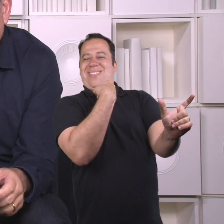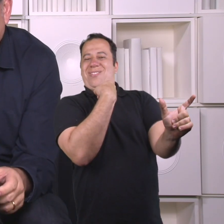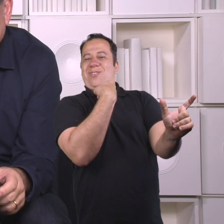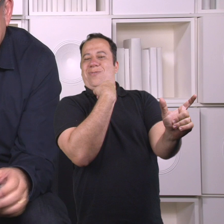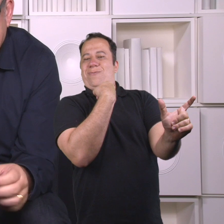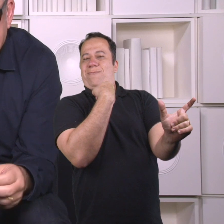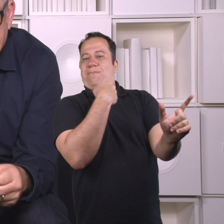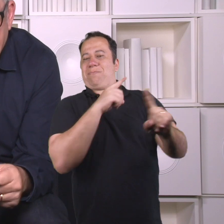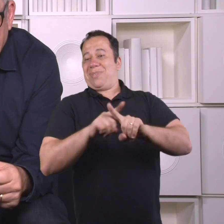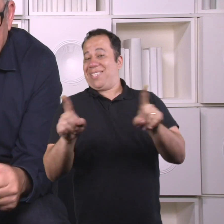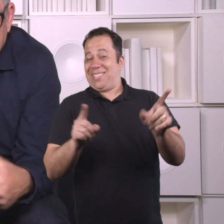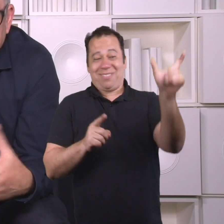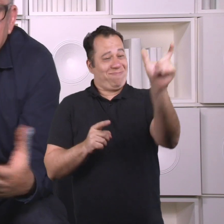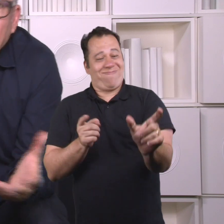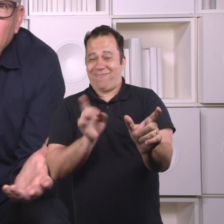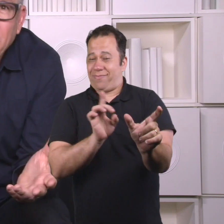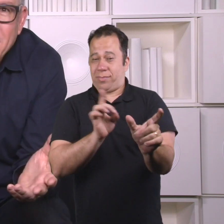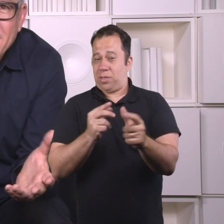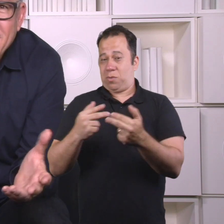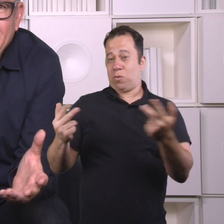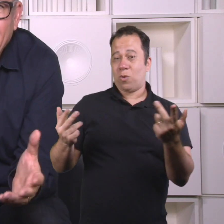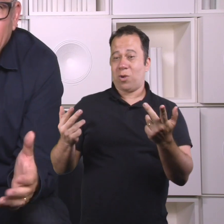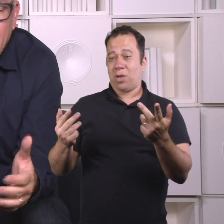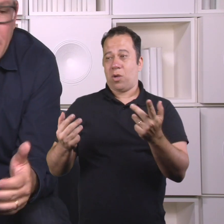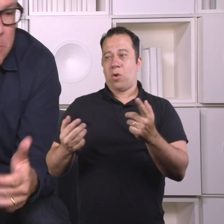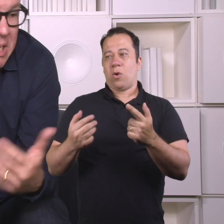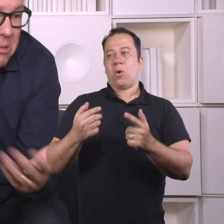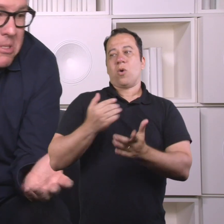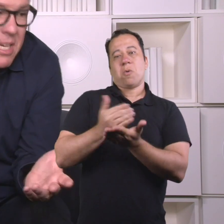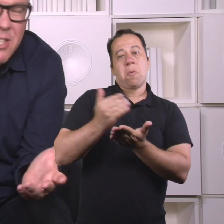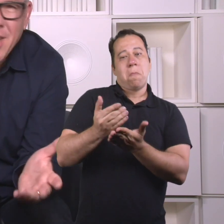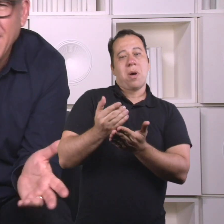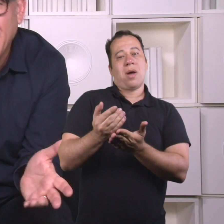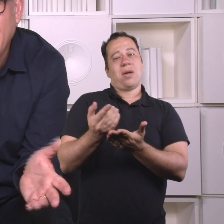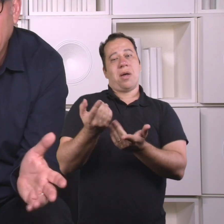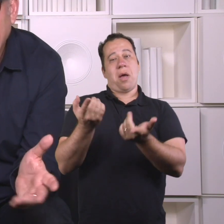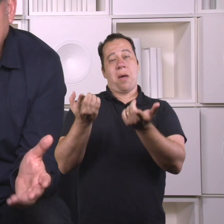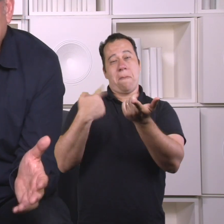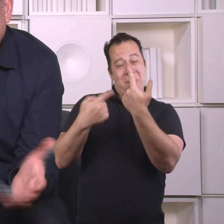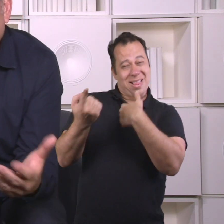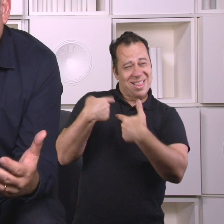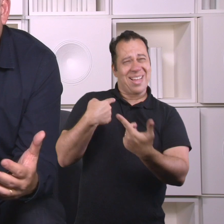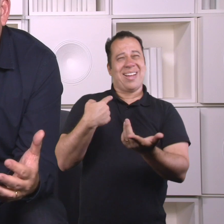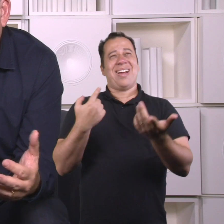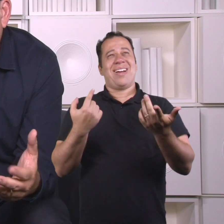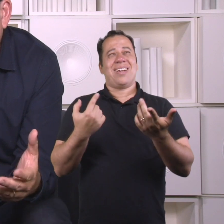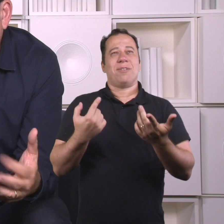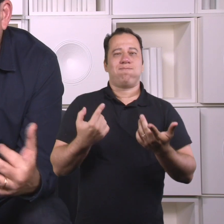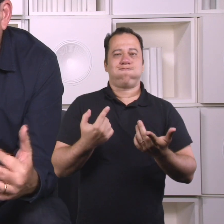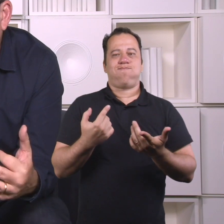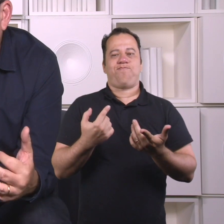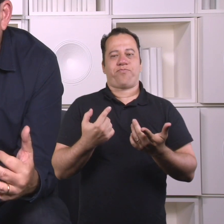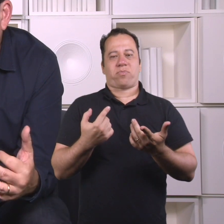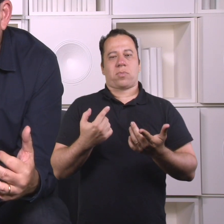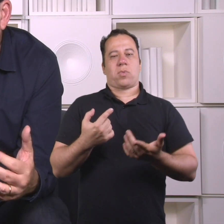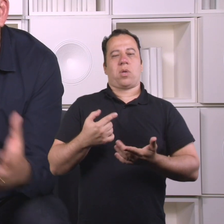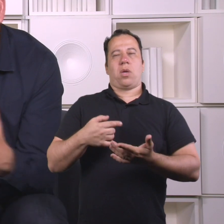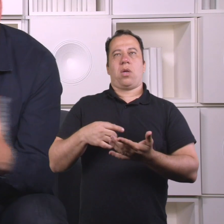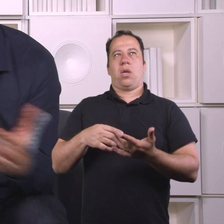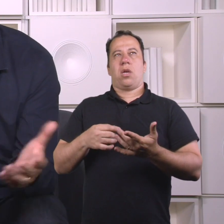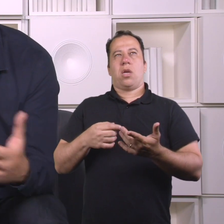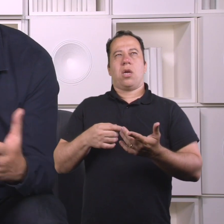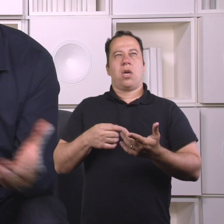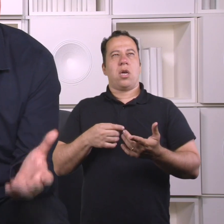Ela começa a exigir coisas, a determinar a nossa agenda, a definir a maneira como nós